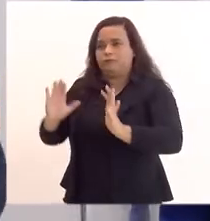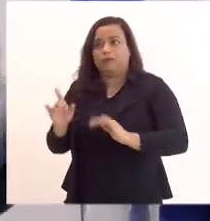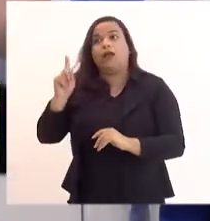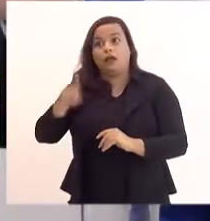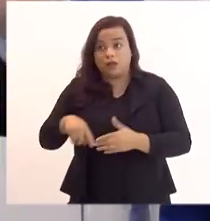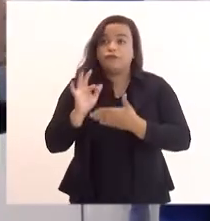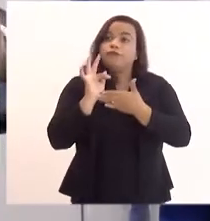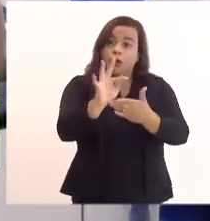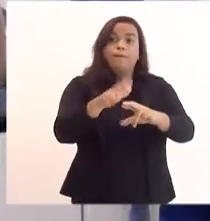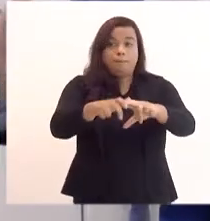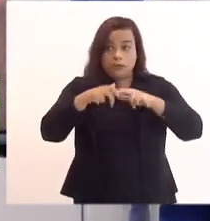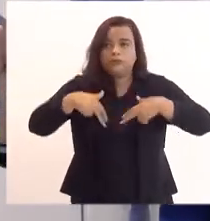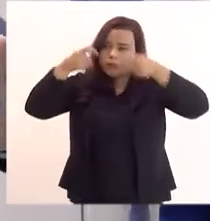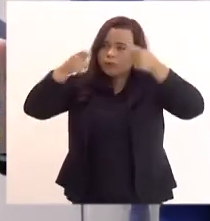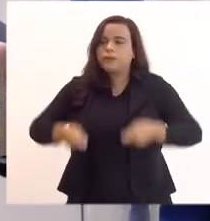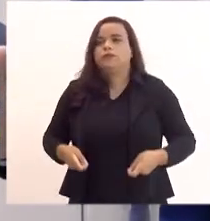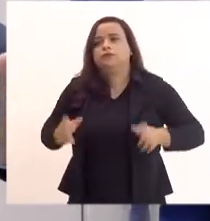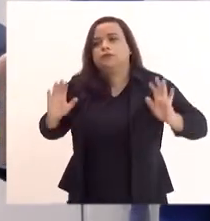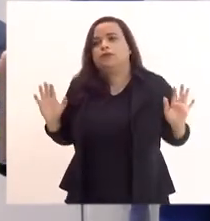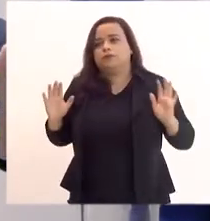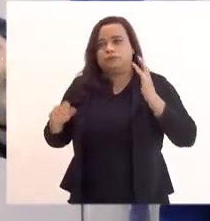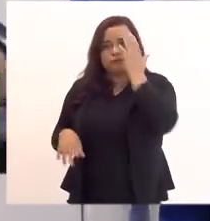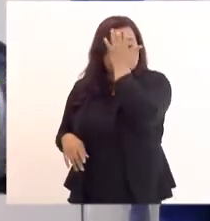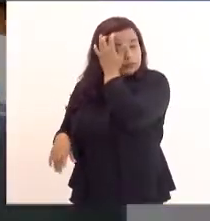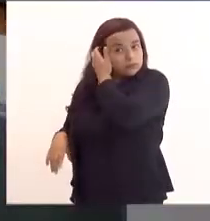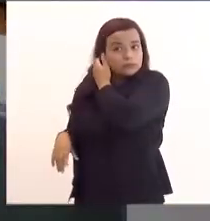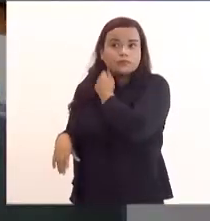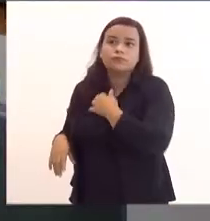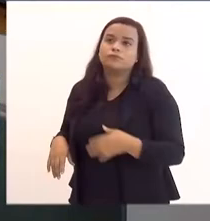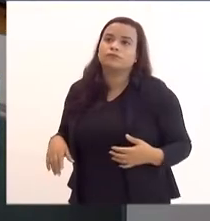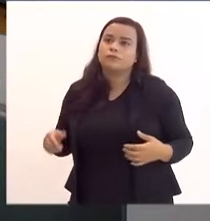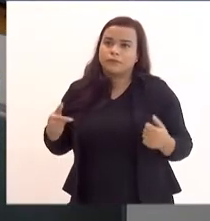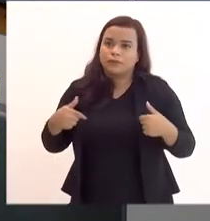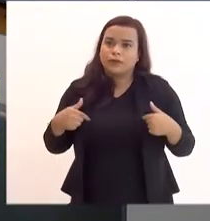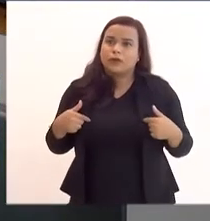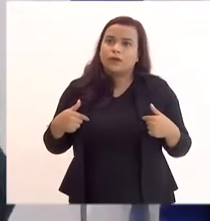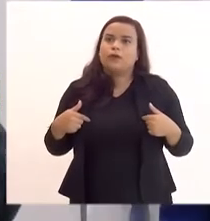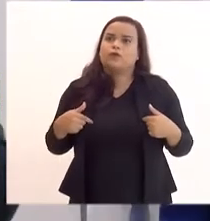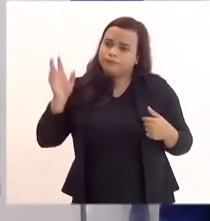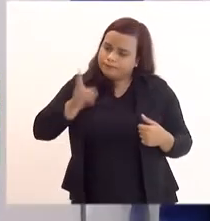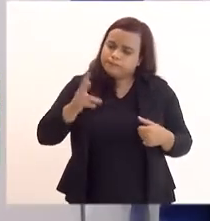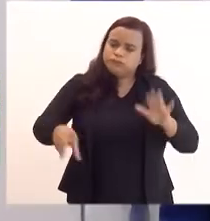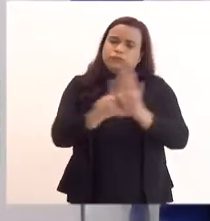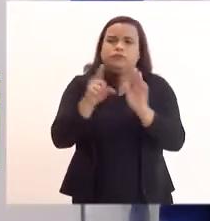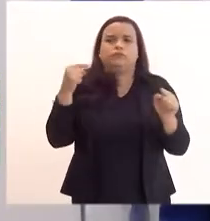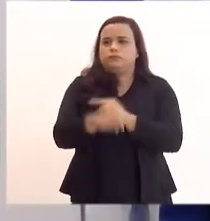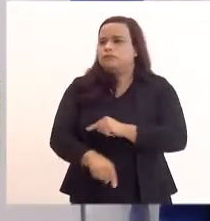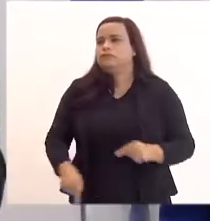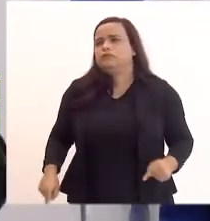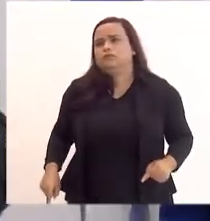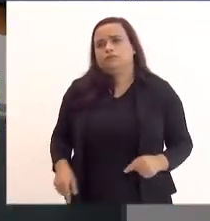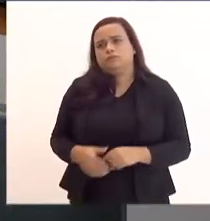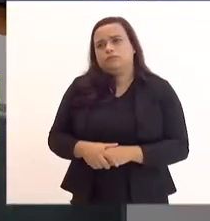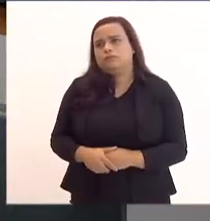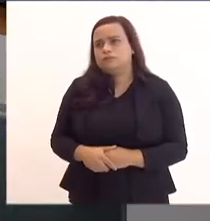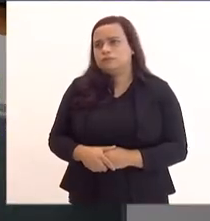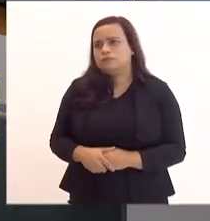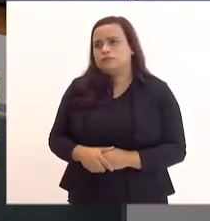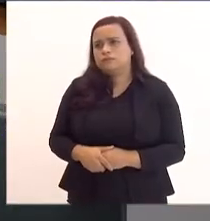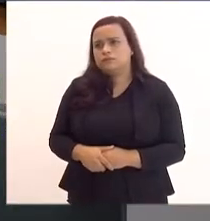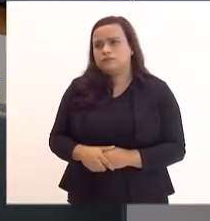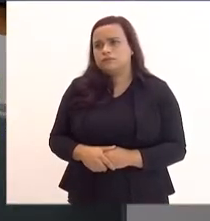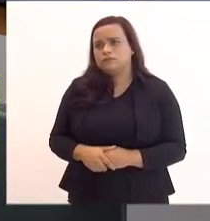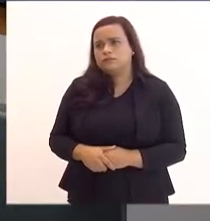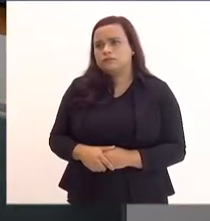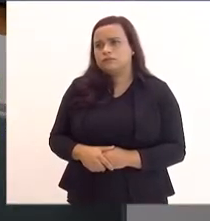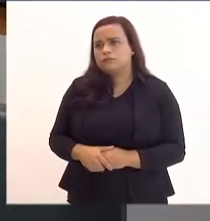manterei. Eu não posso ser voto vencido, Mink. Tá bom. Eu vou manter o voto pela ilegalidade, tá bom, porque eu não posso obrigar. Eu sei que tínhamos um acordo. Não, mas não é. Mas Vossa